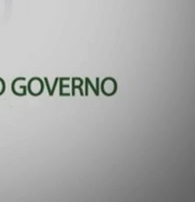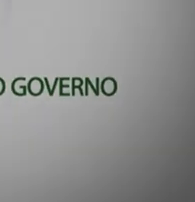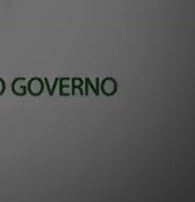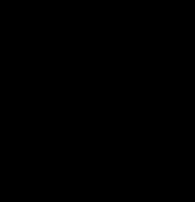Federal e